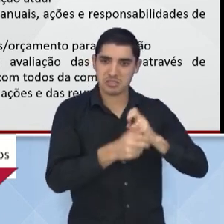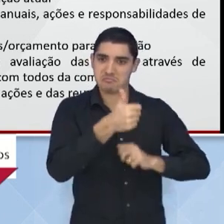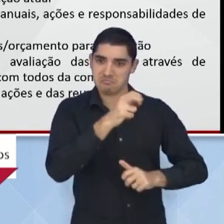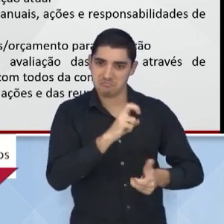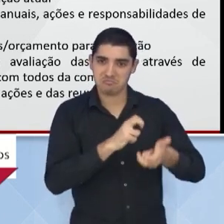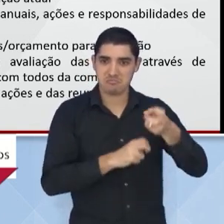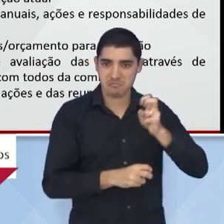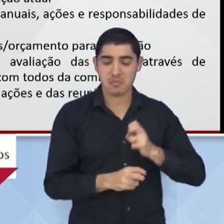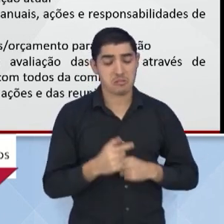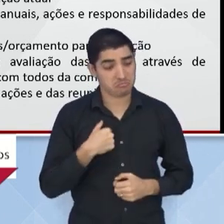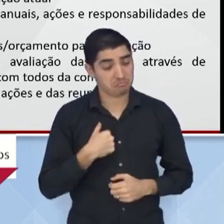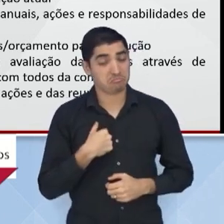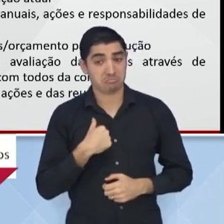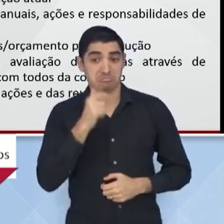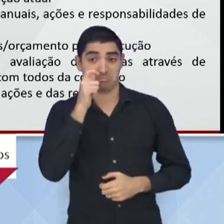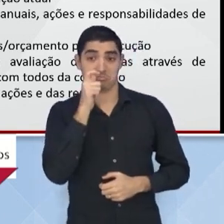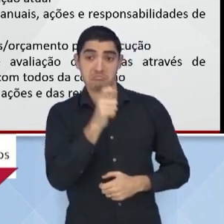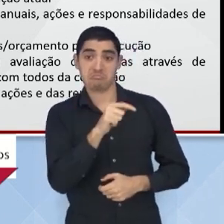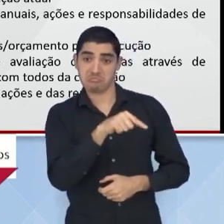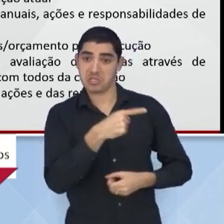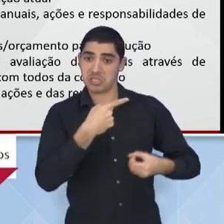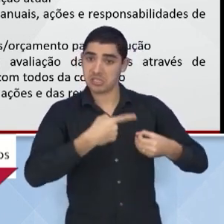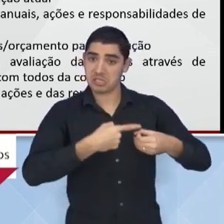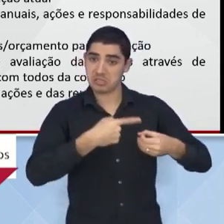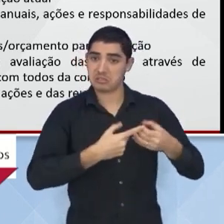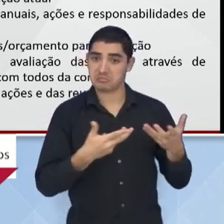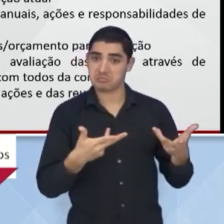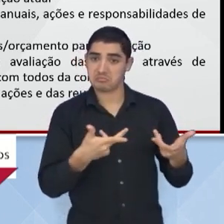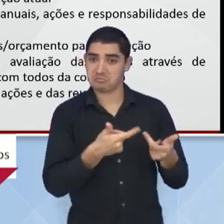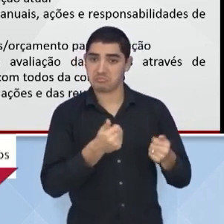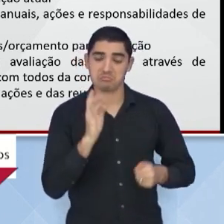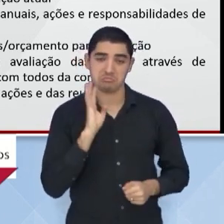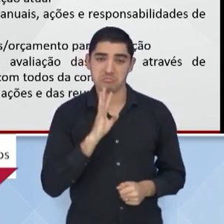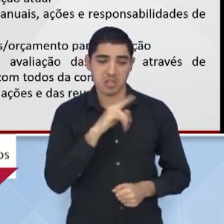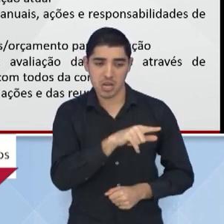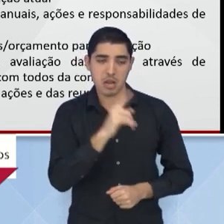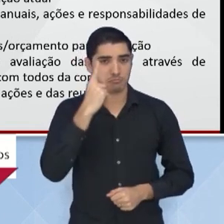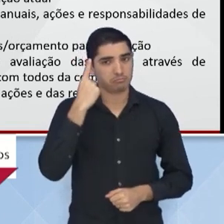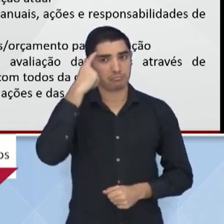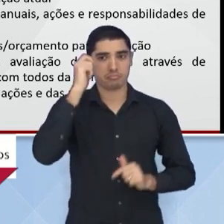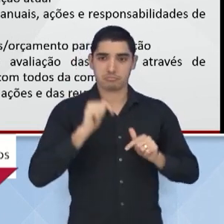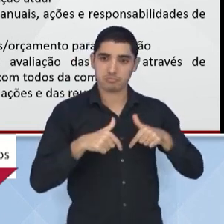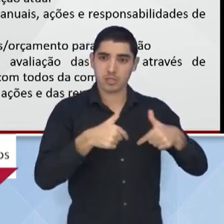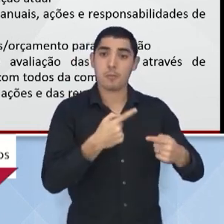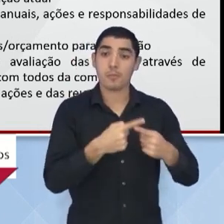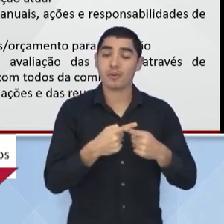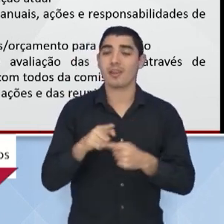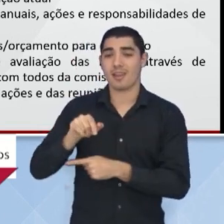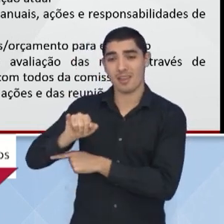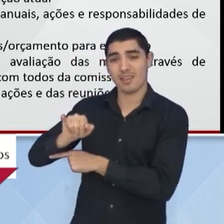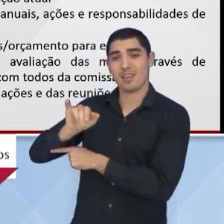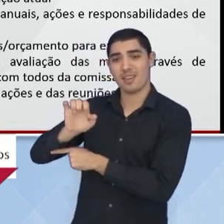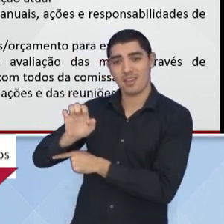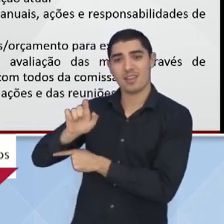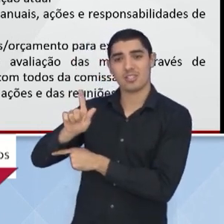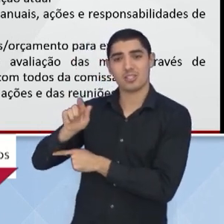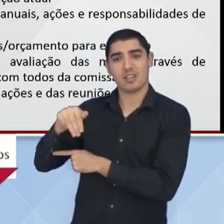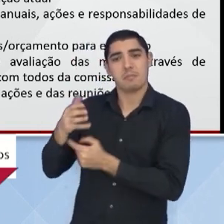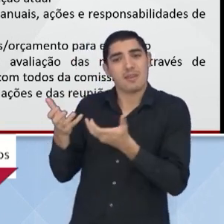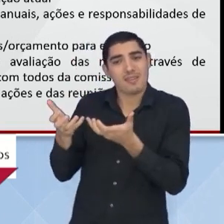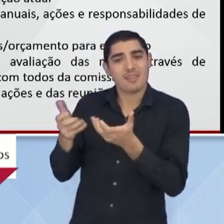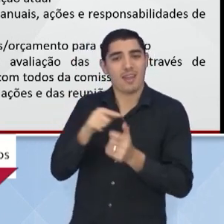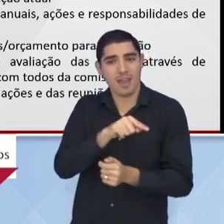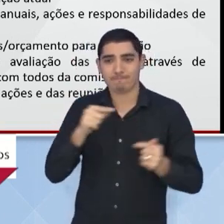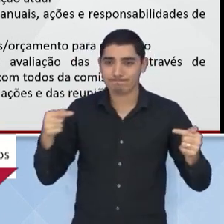essa iniciativa desse município com o objetivo de melhorar o índice né E como